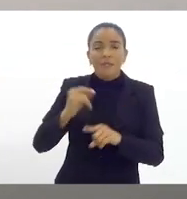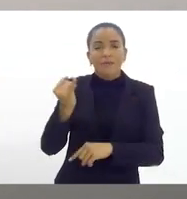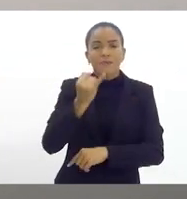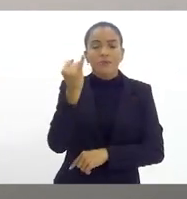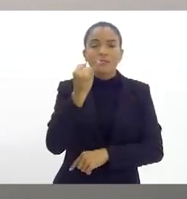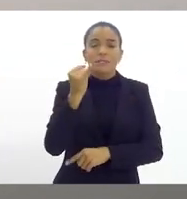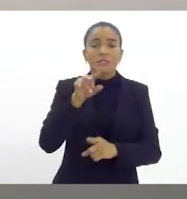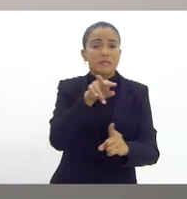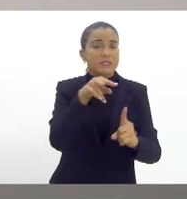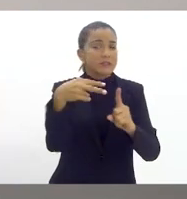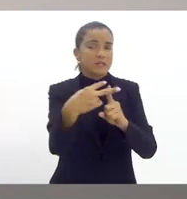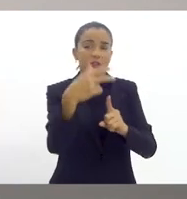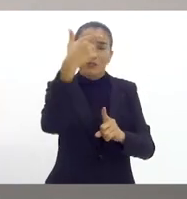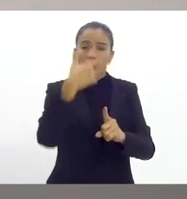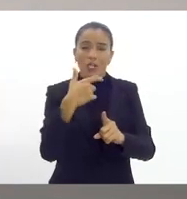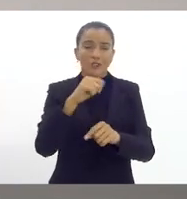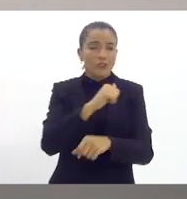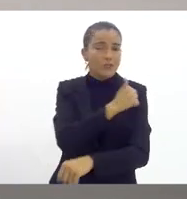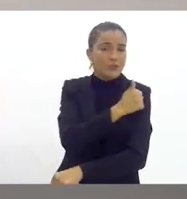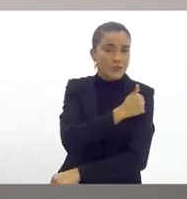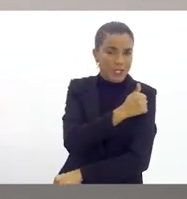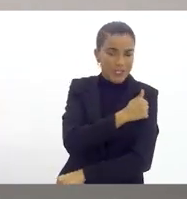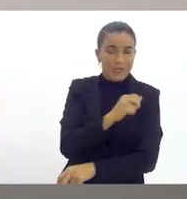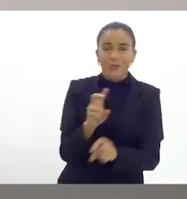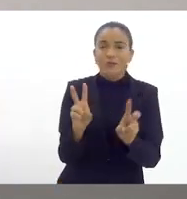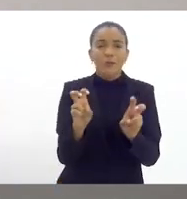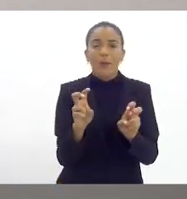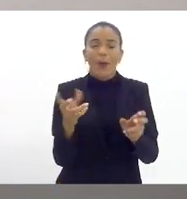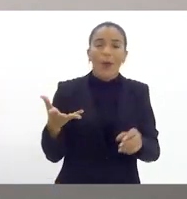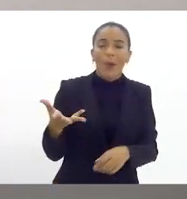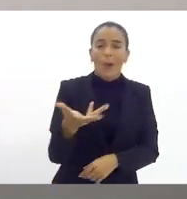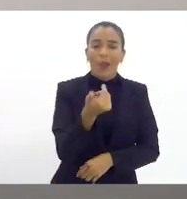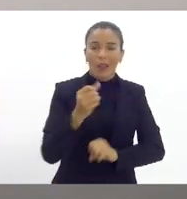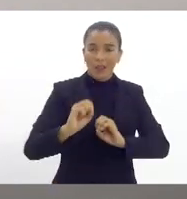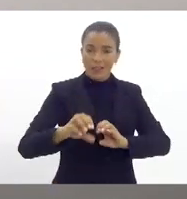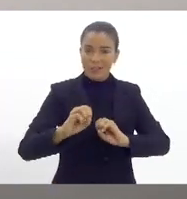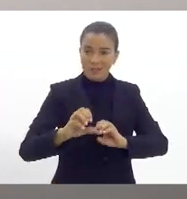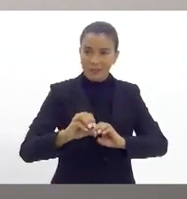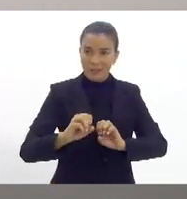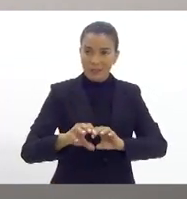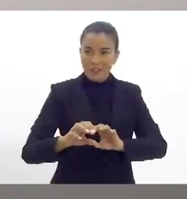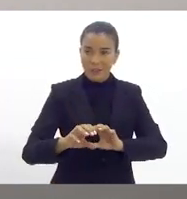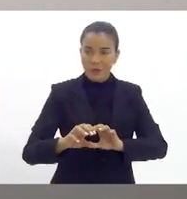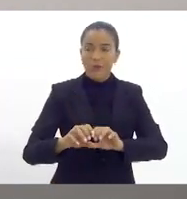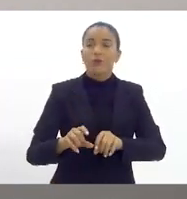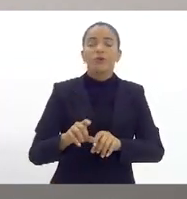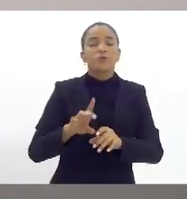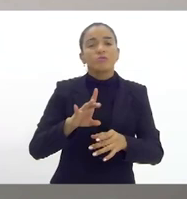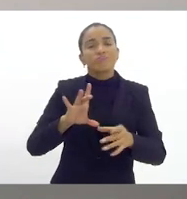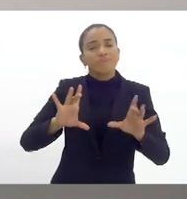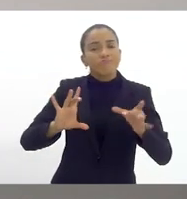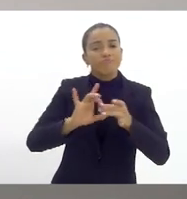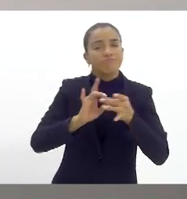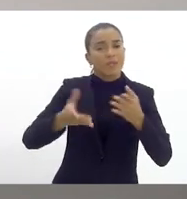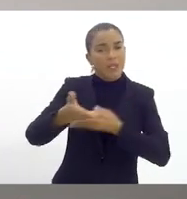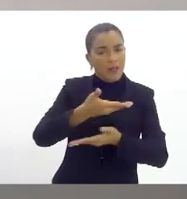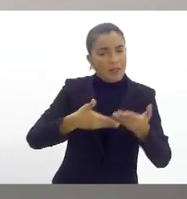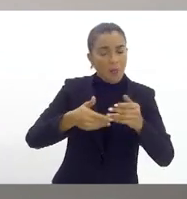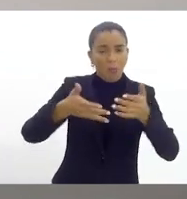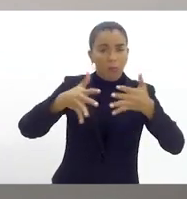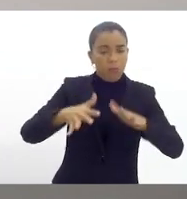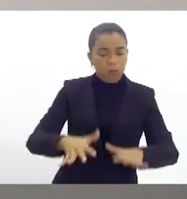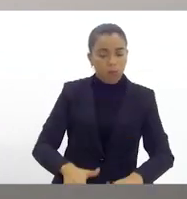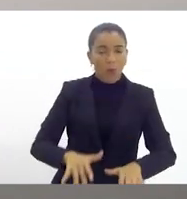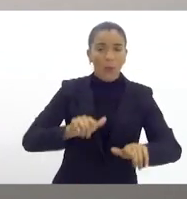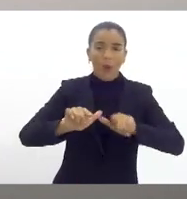trazer a perspectiva dos Estudantes também sobre essa questão da qualidade do ensino é em relação a precarização